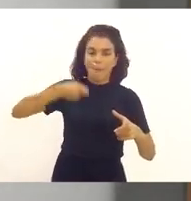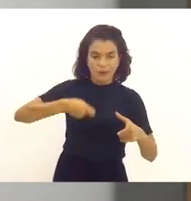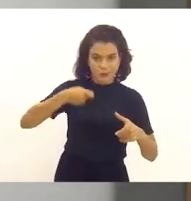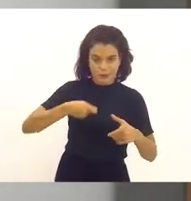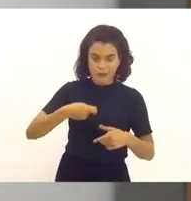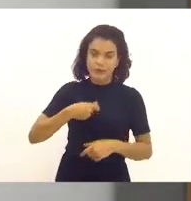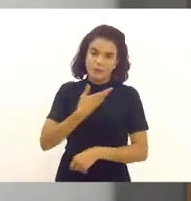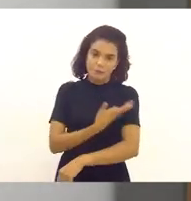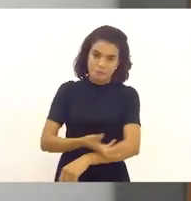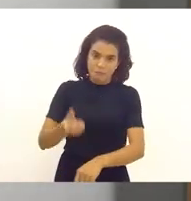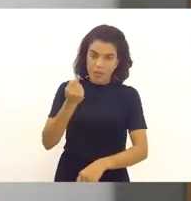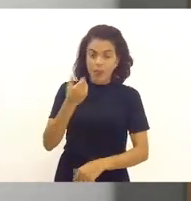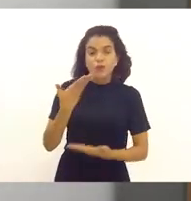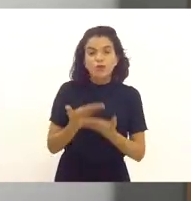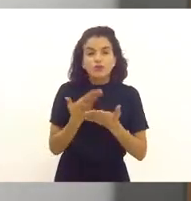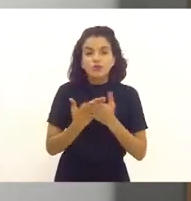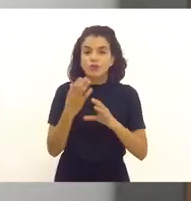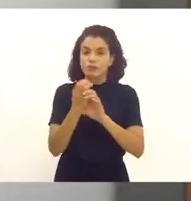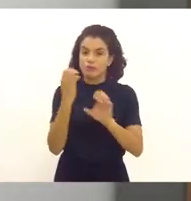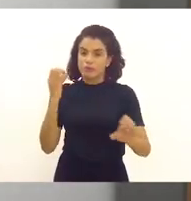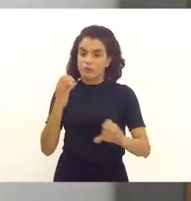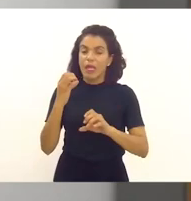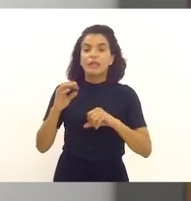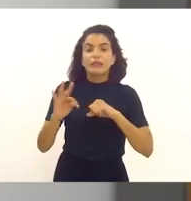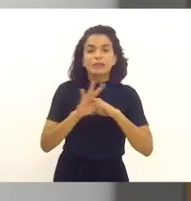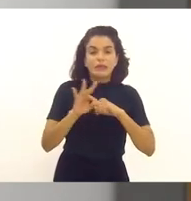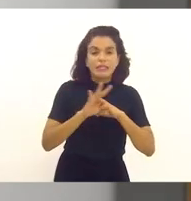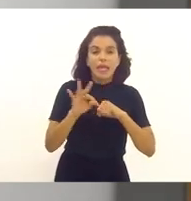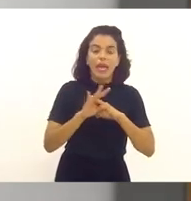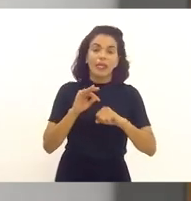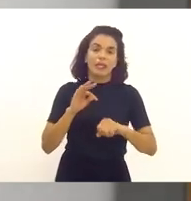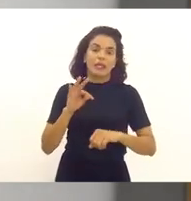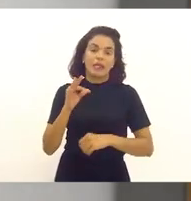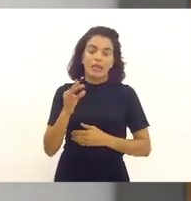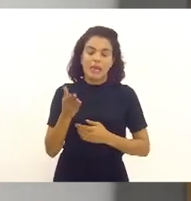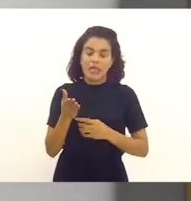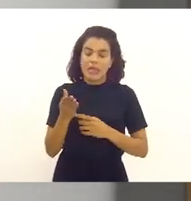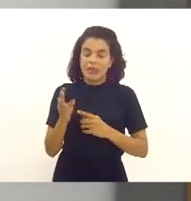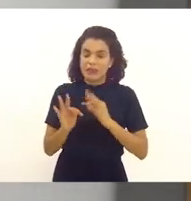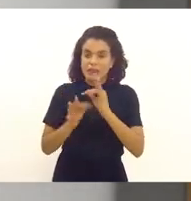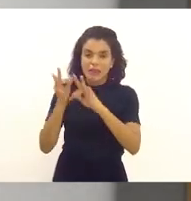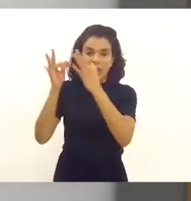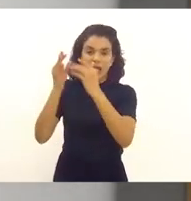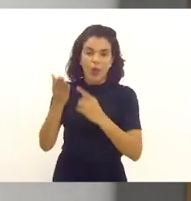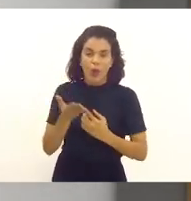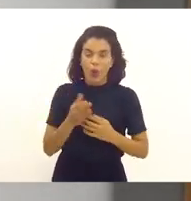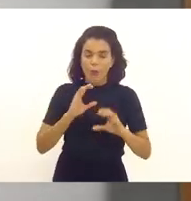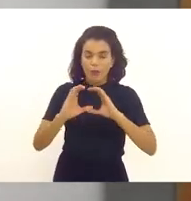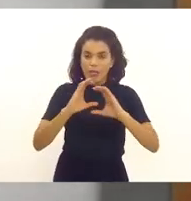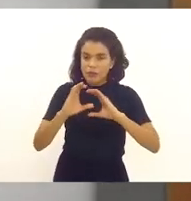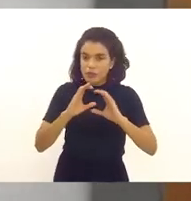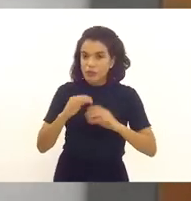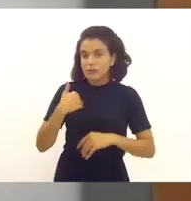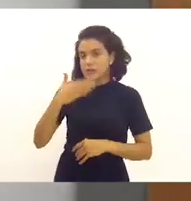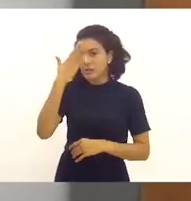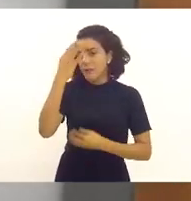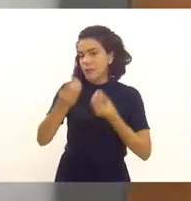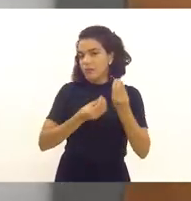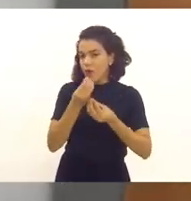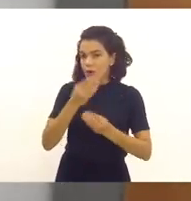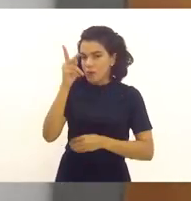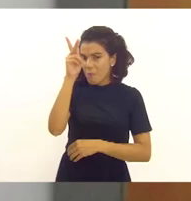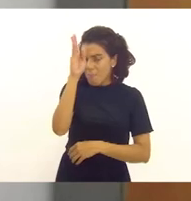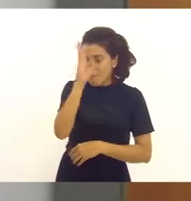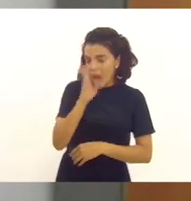eu sou estudante de engenharia técnica em telecomunicações e a gente sabe como as instituições do nosso país conseguem ser